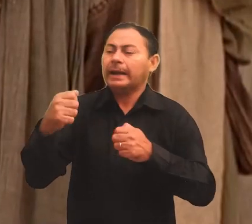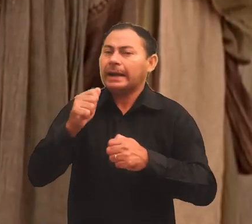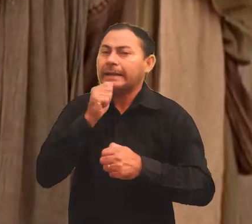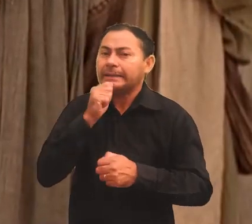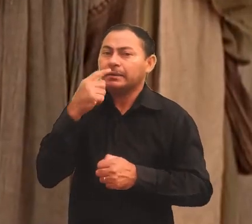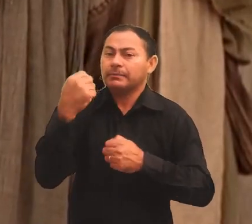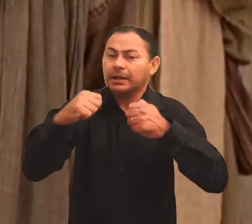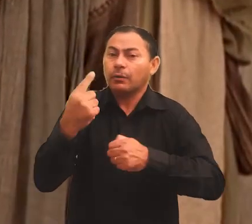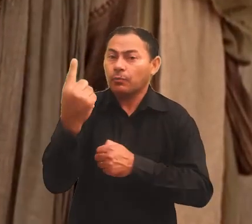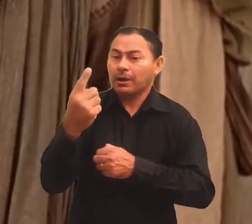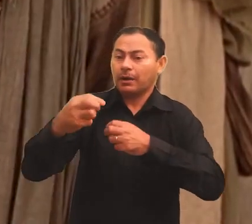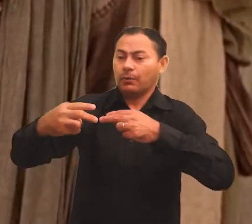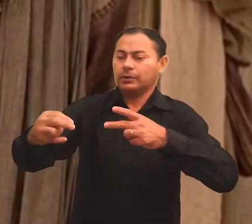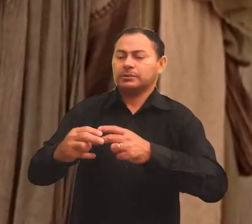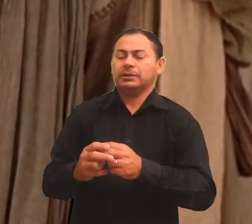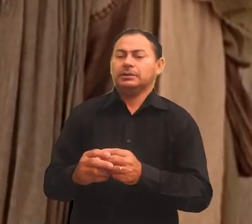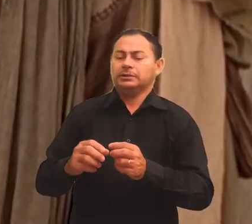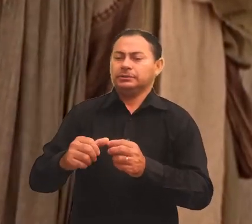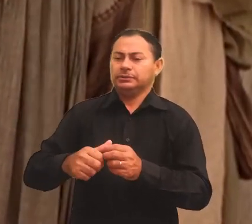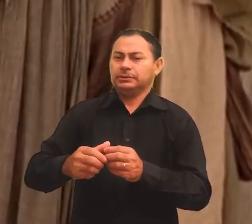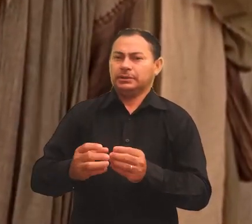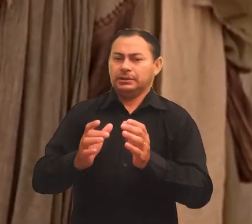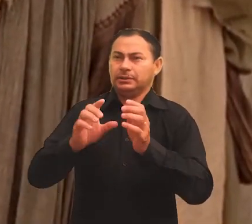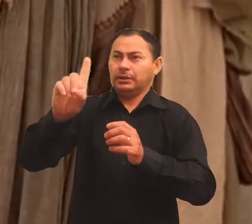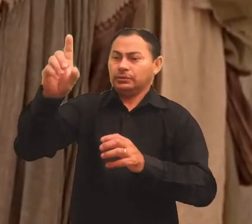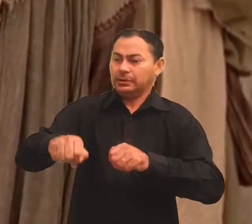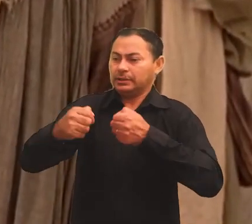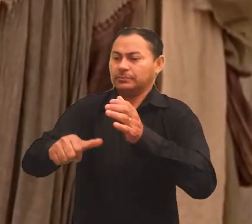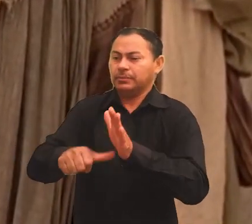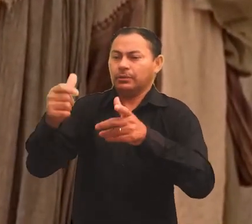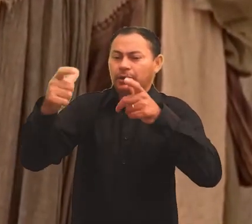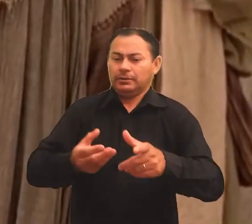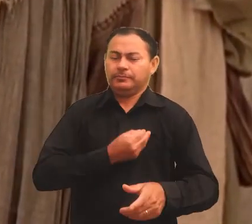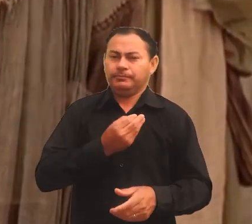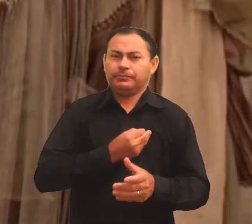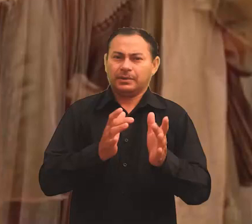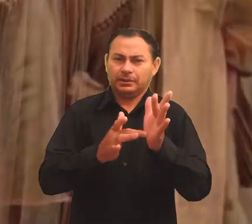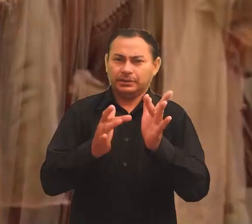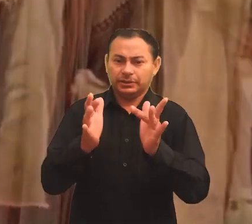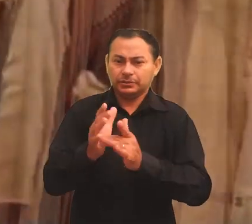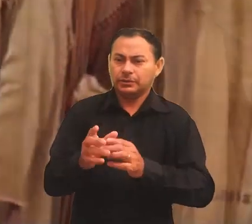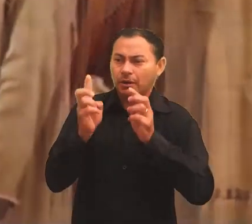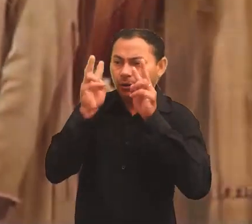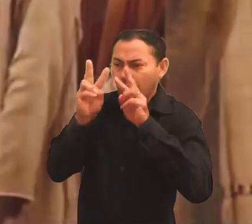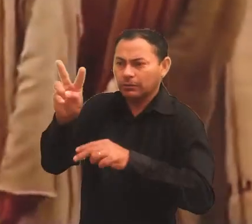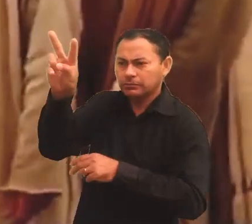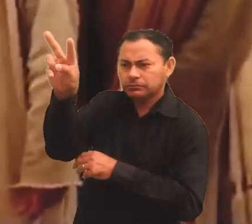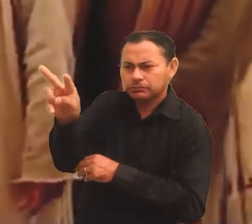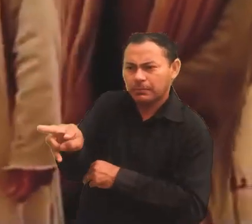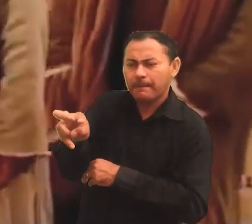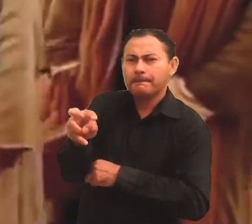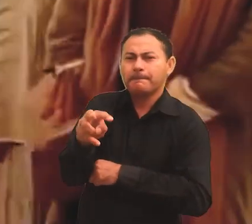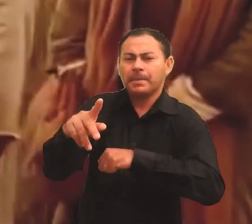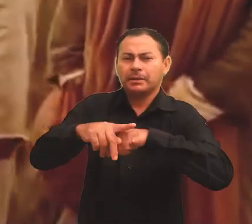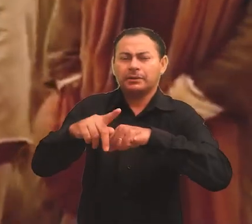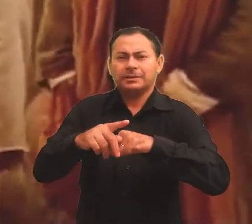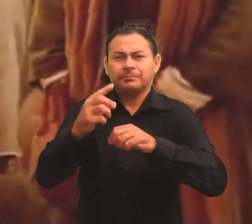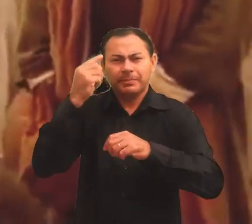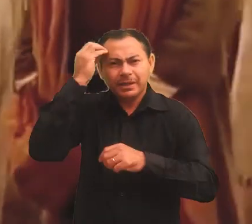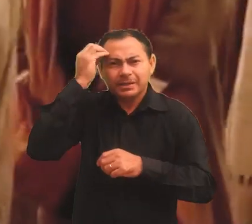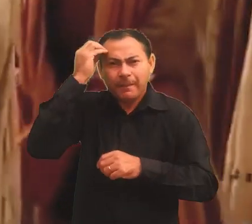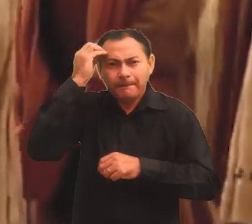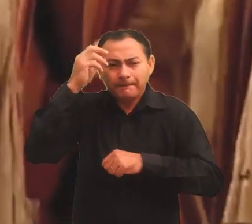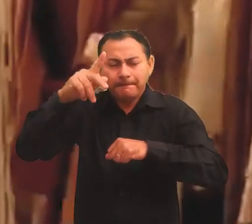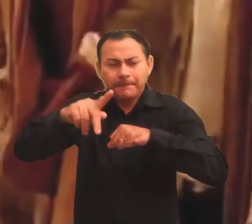ainda precisava de uma coisa para que Deus ocupasse o primeiro lugar de sua vida. Jesus olhou para Pedro. Imagine os olhos de Pedro